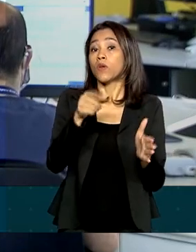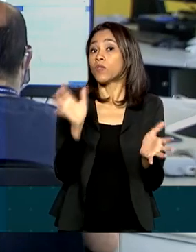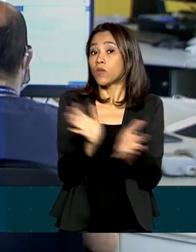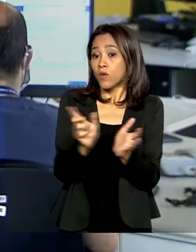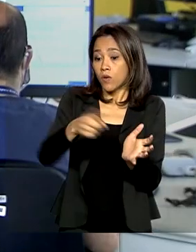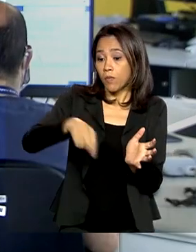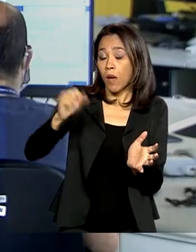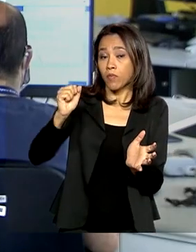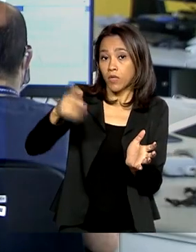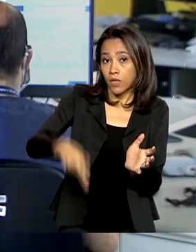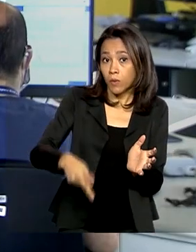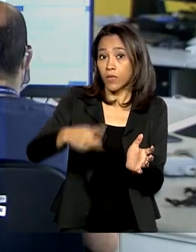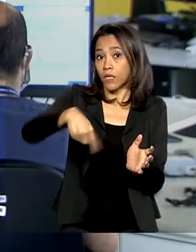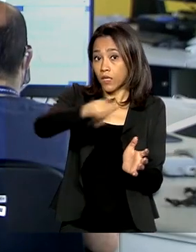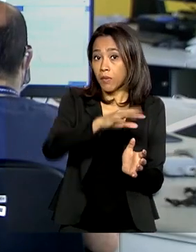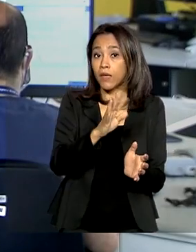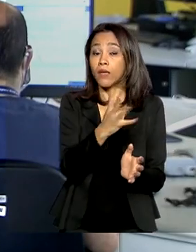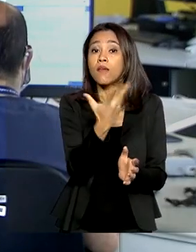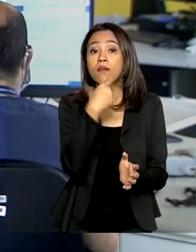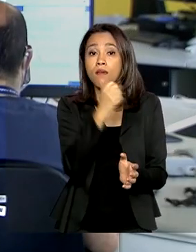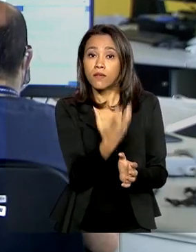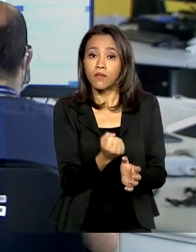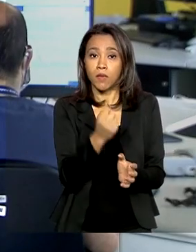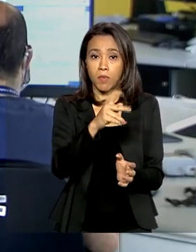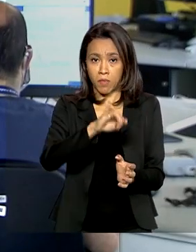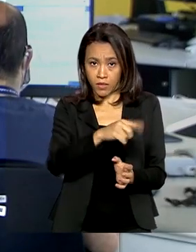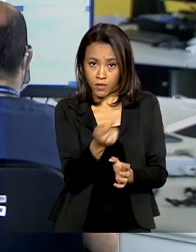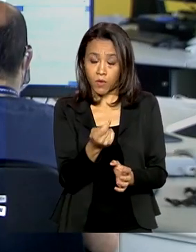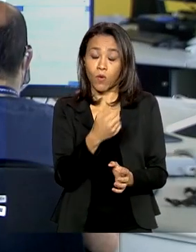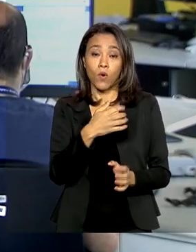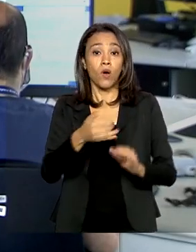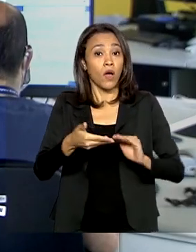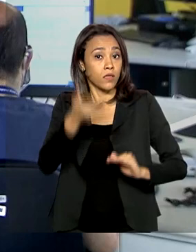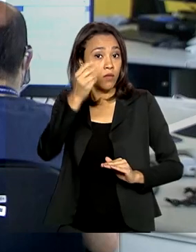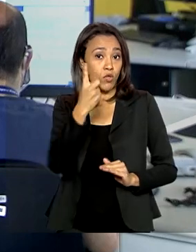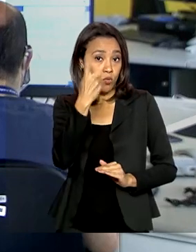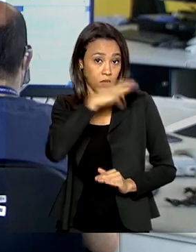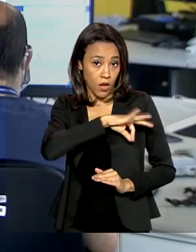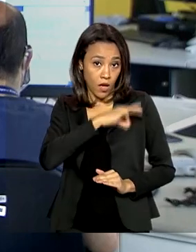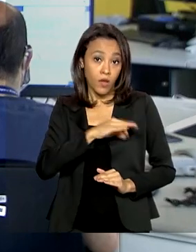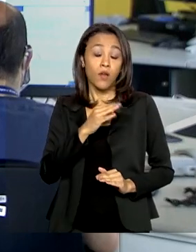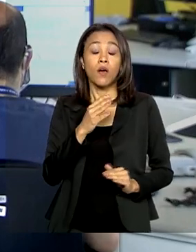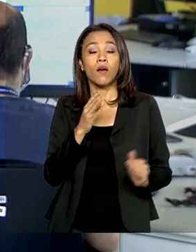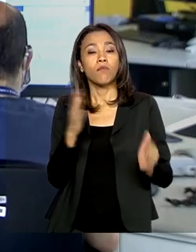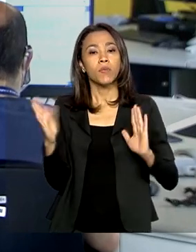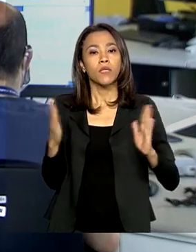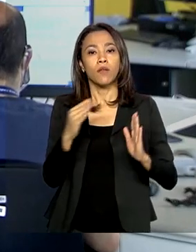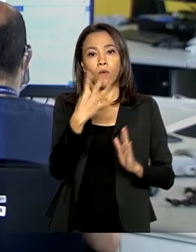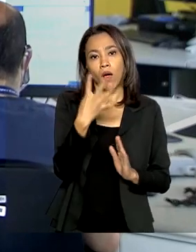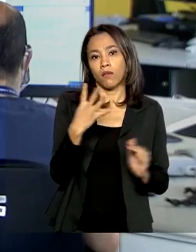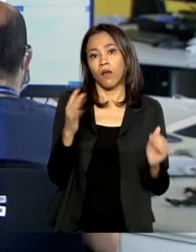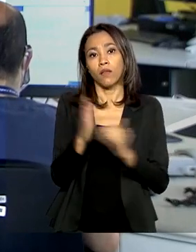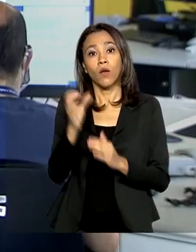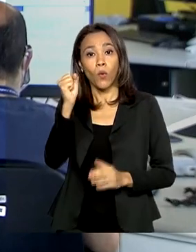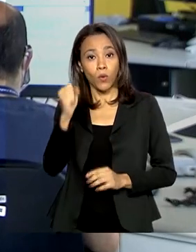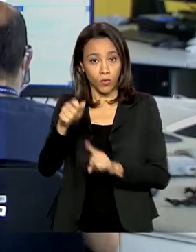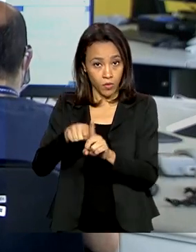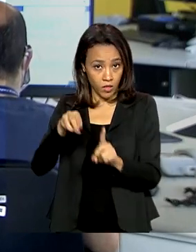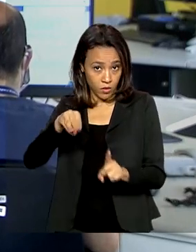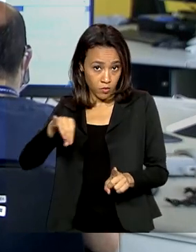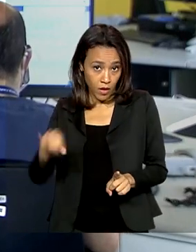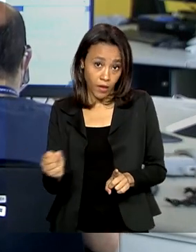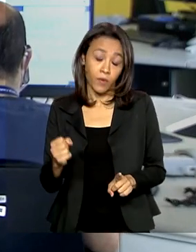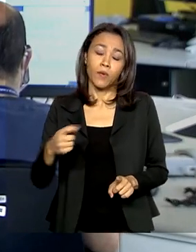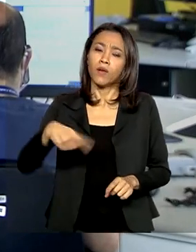renda mensal acima do mínimo, a data é do dia 4 de maio até o dia 8 de maio. Mais de 30 milhões de pessoas terão